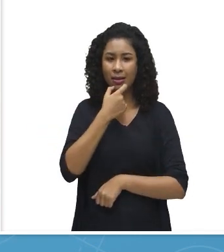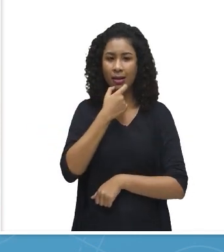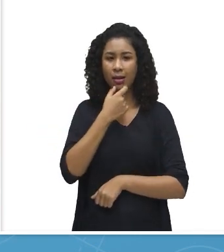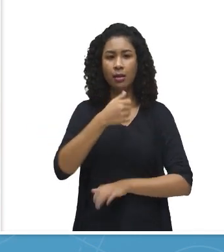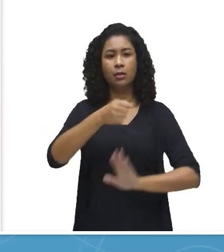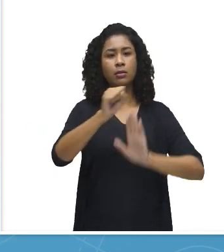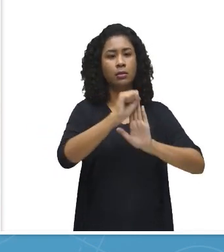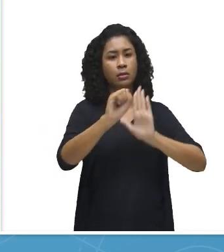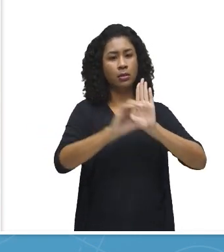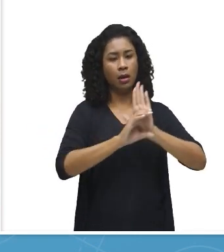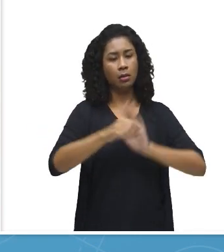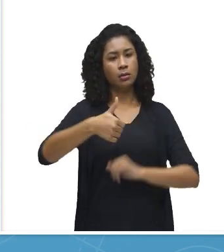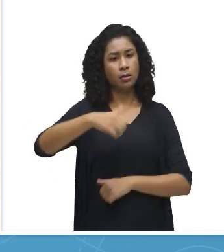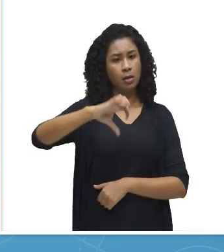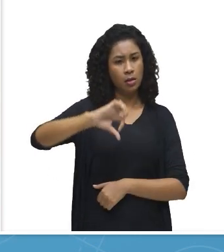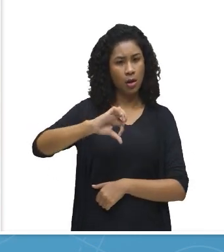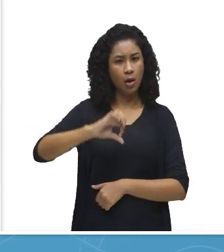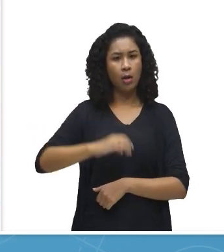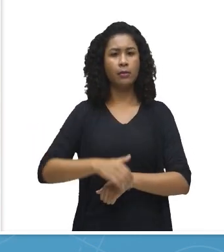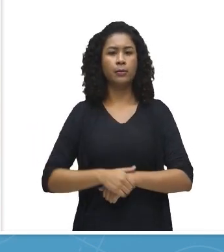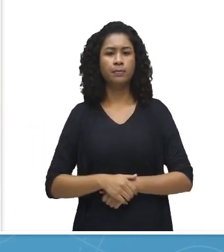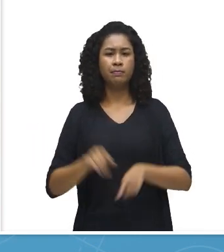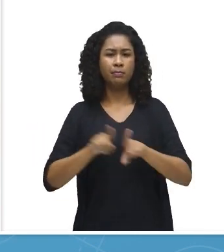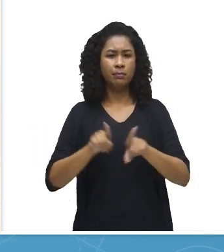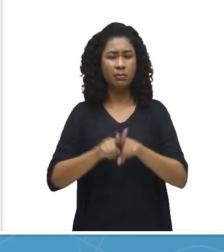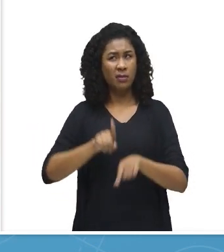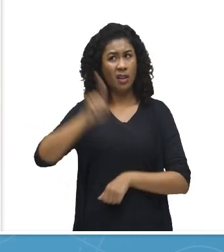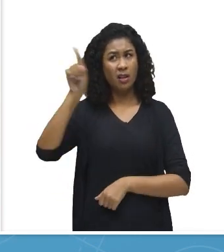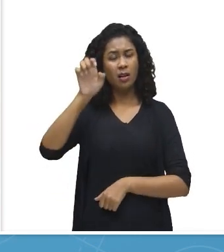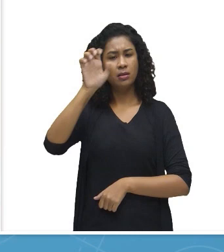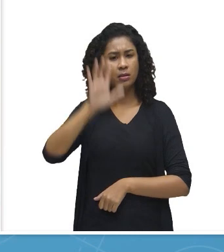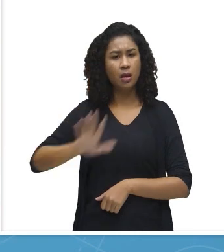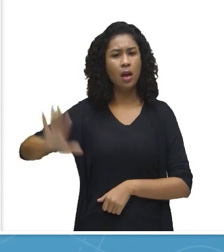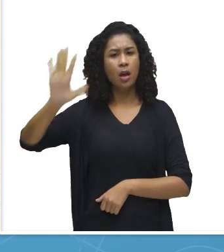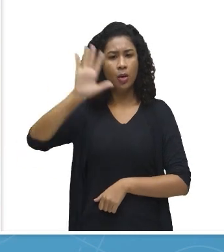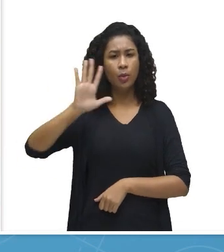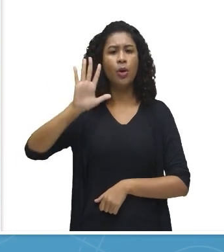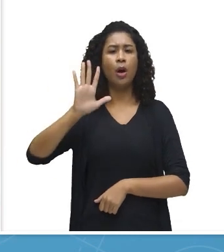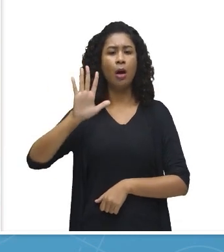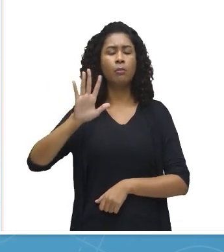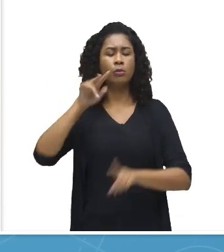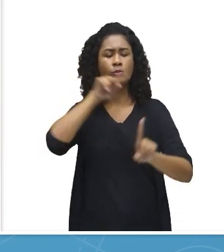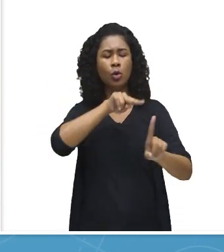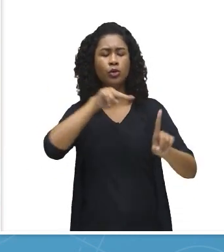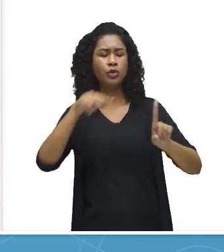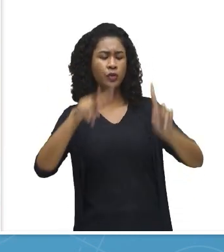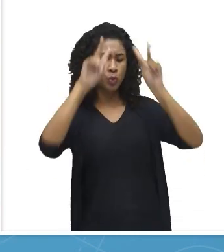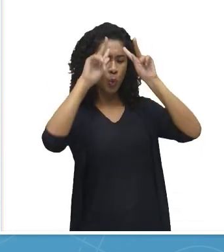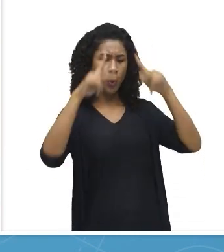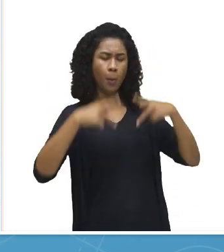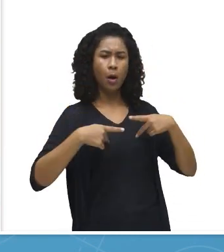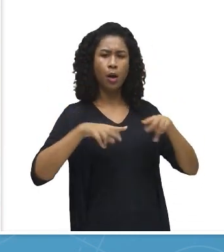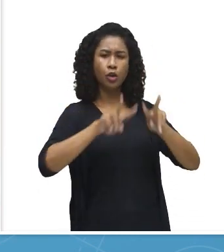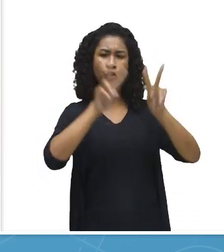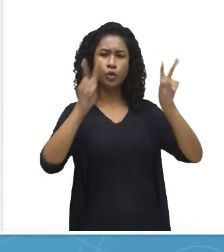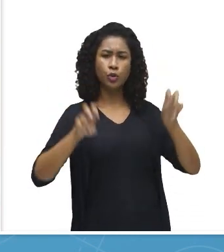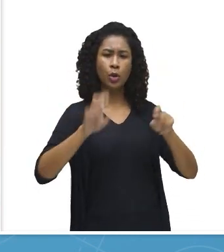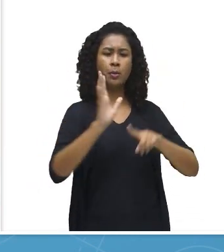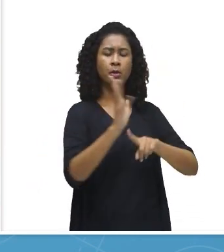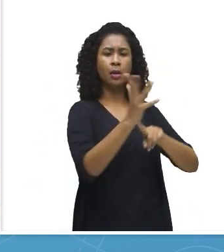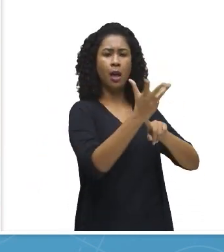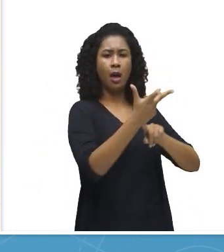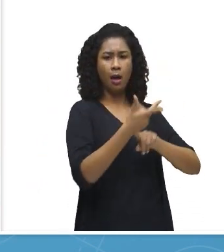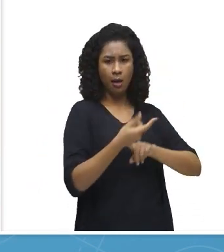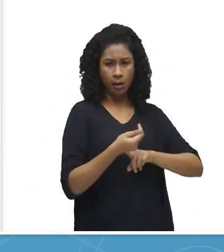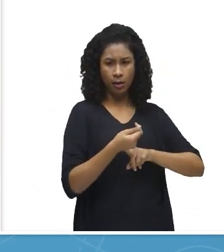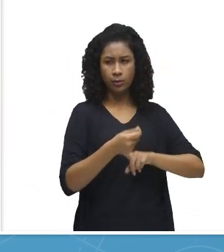e XVI, que já privilegiou, né, um olhar mais humano sobre as artes. O